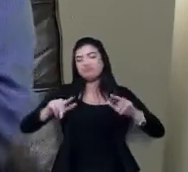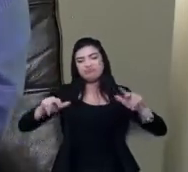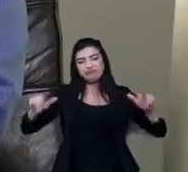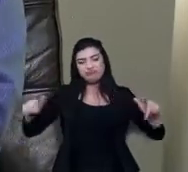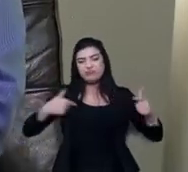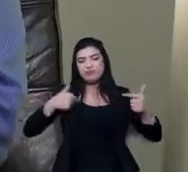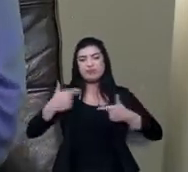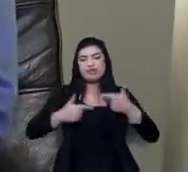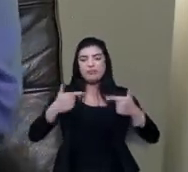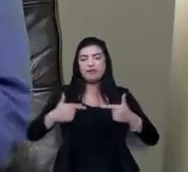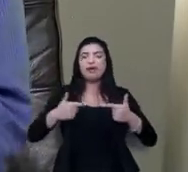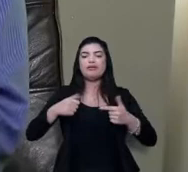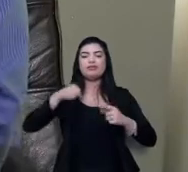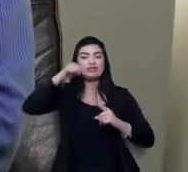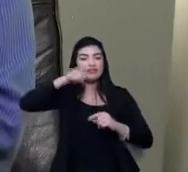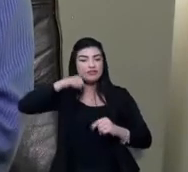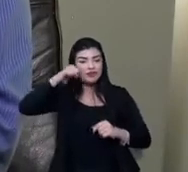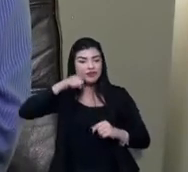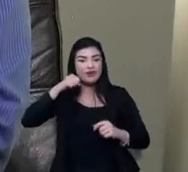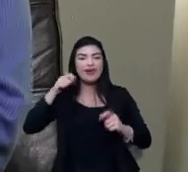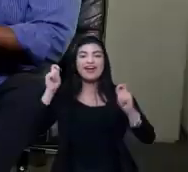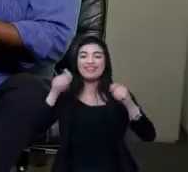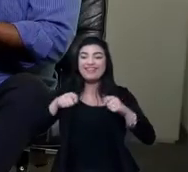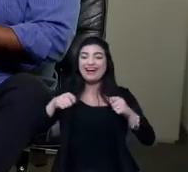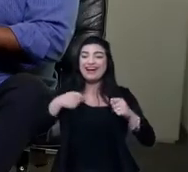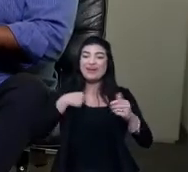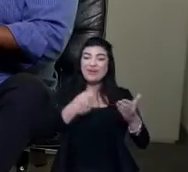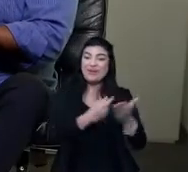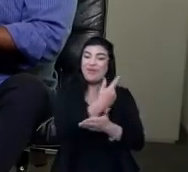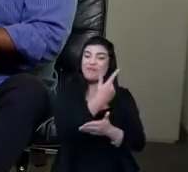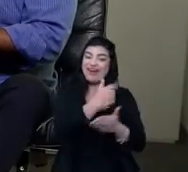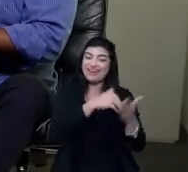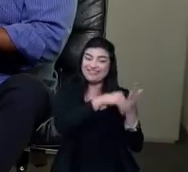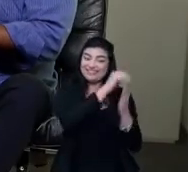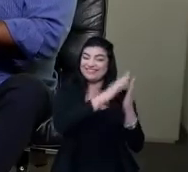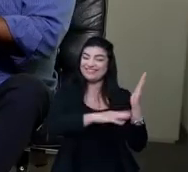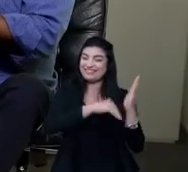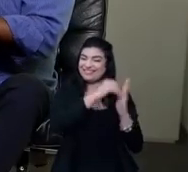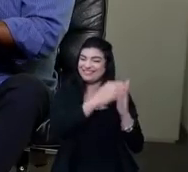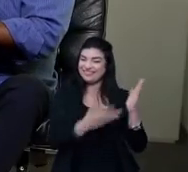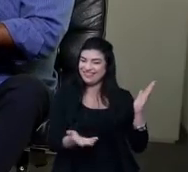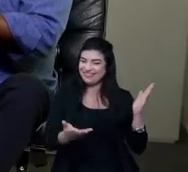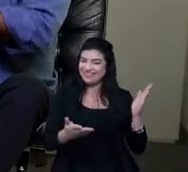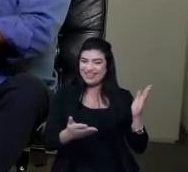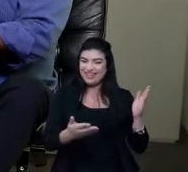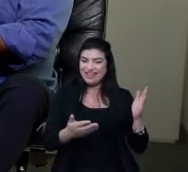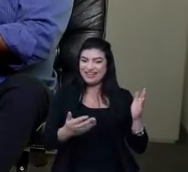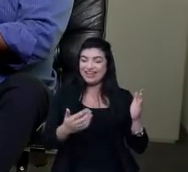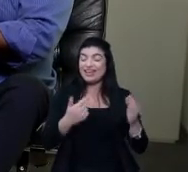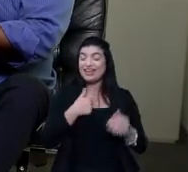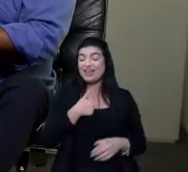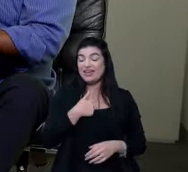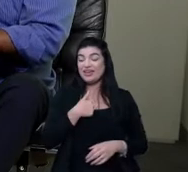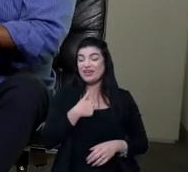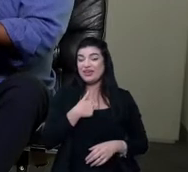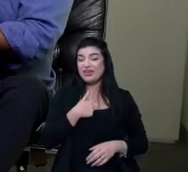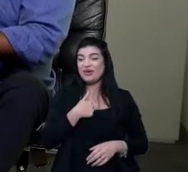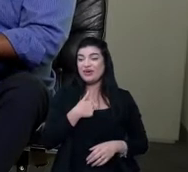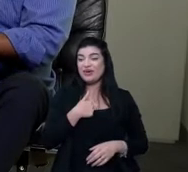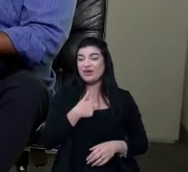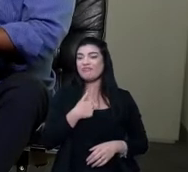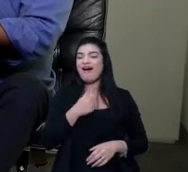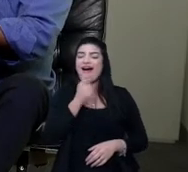servidor vai me ajudar a comprar tintas para poder pintar. Porque eu sou autodidata, eu sou amador, né? Então, assim, não